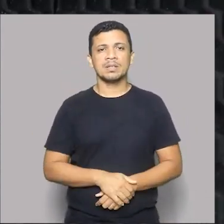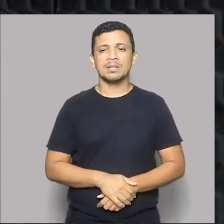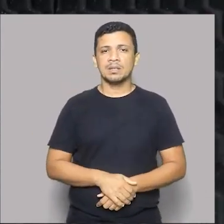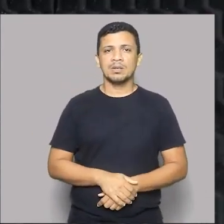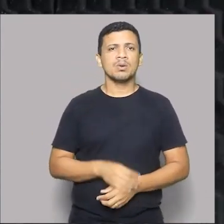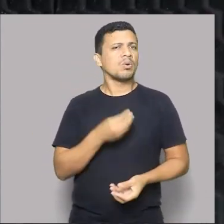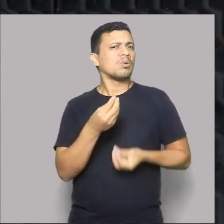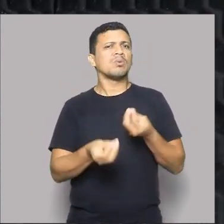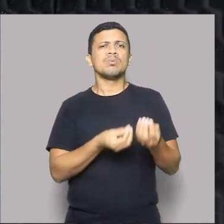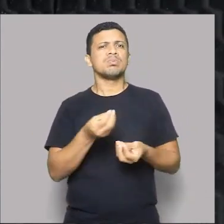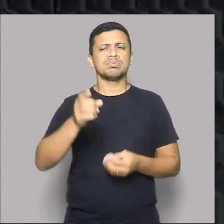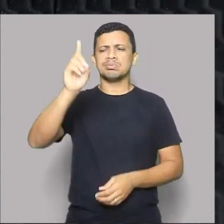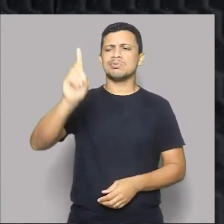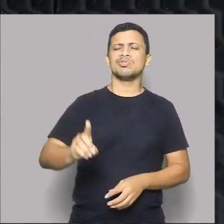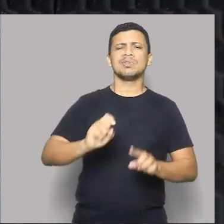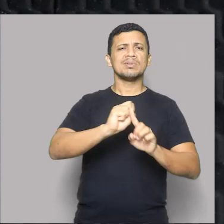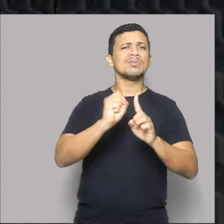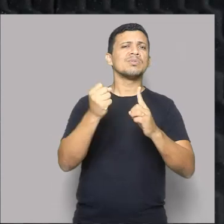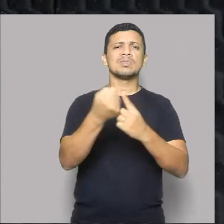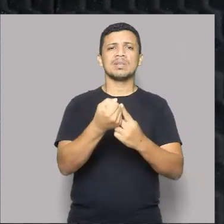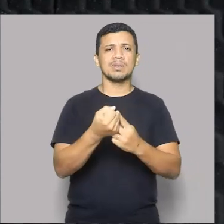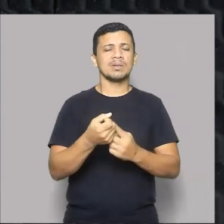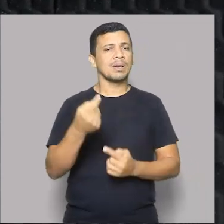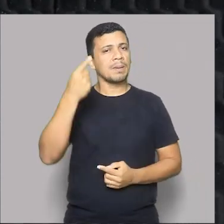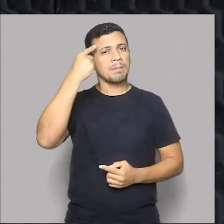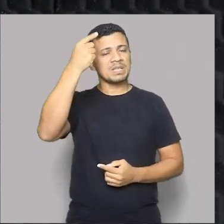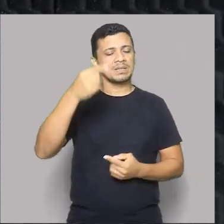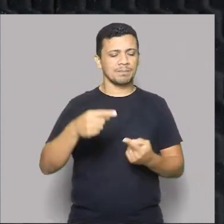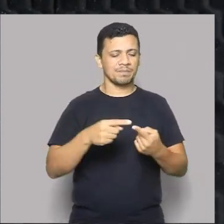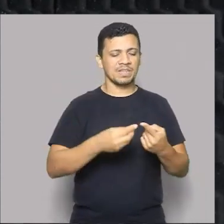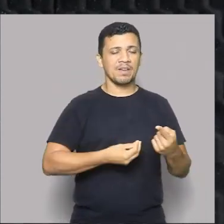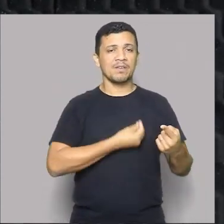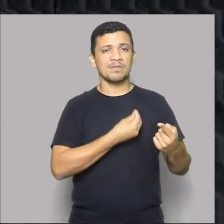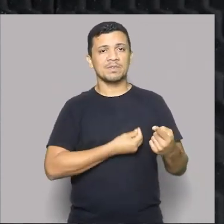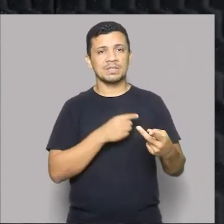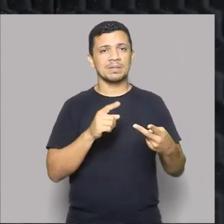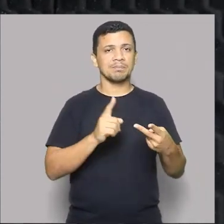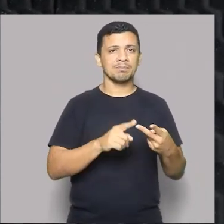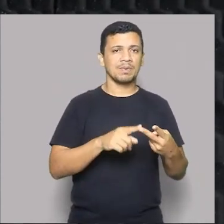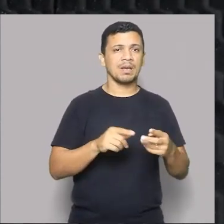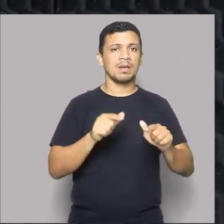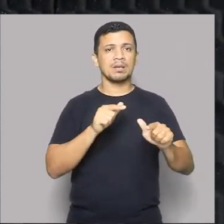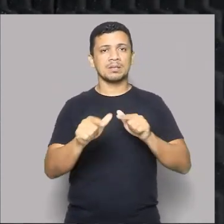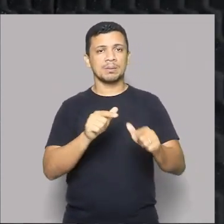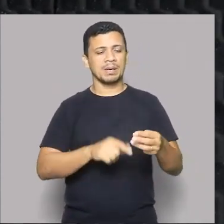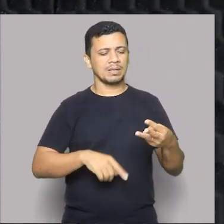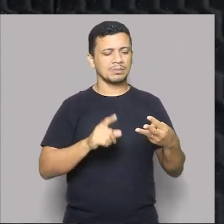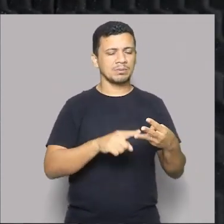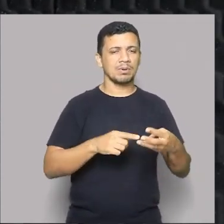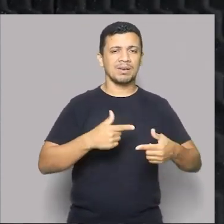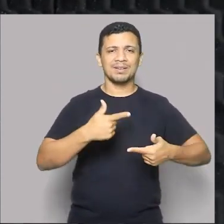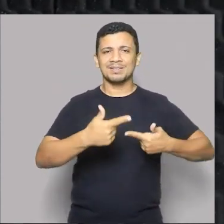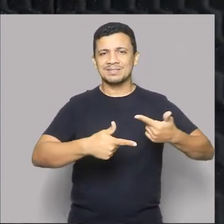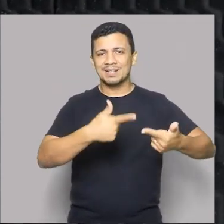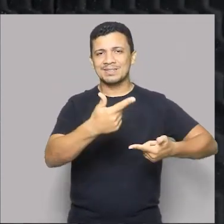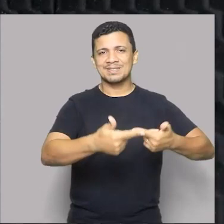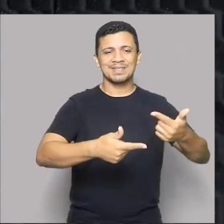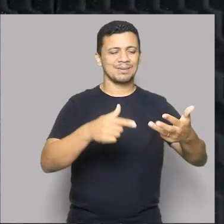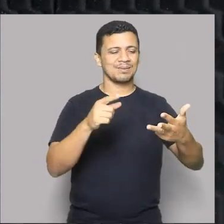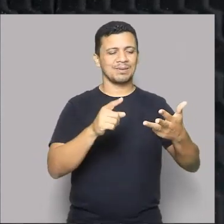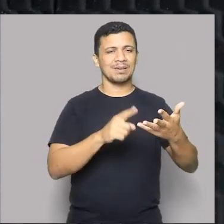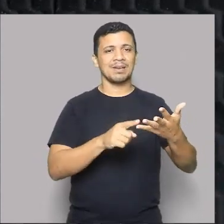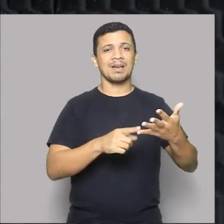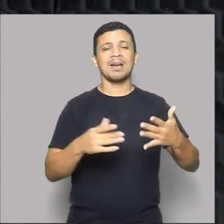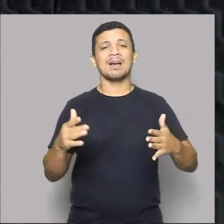sociais, eles levam em consideração o direito à vida, o direito ao trabalho, o direito ao lazer, à moradia,